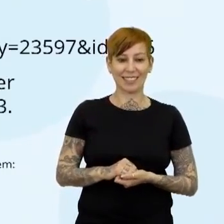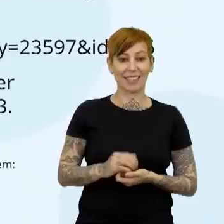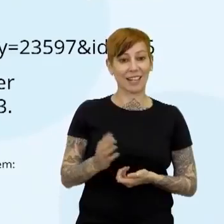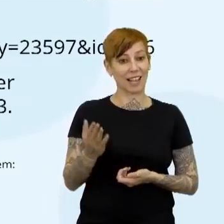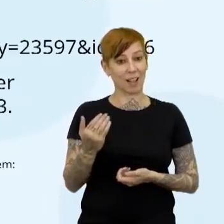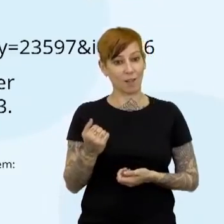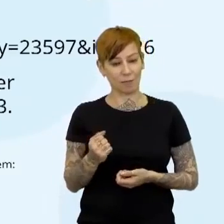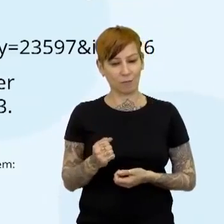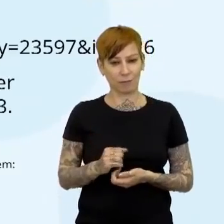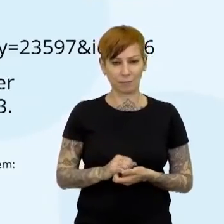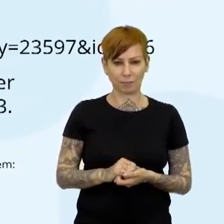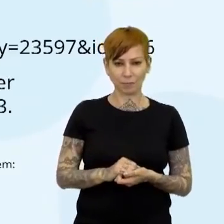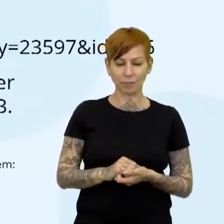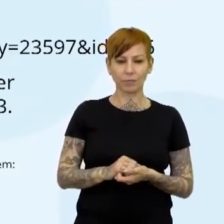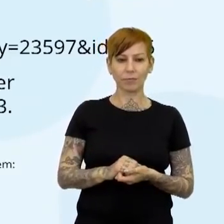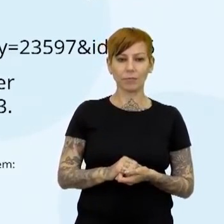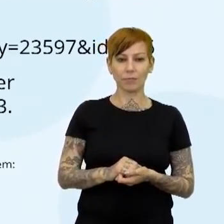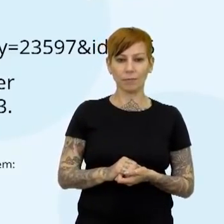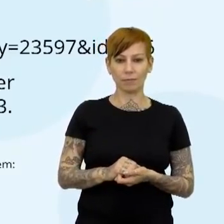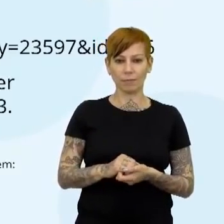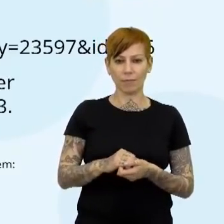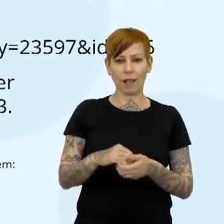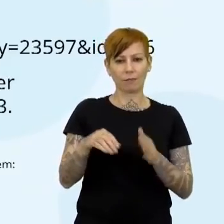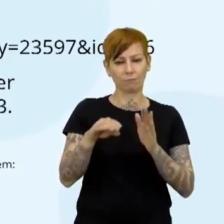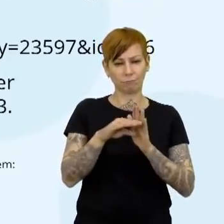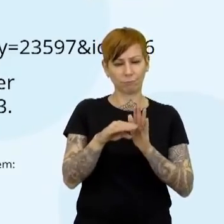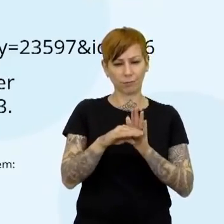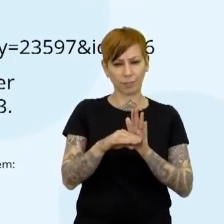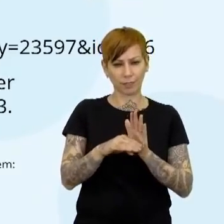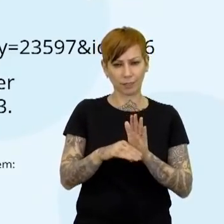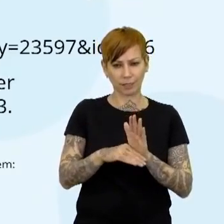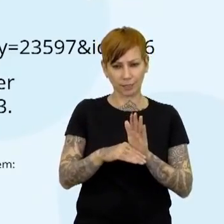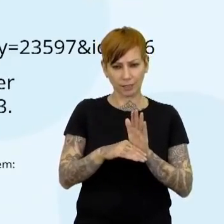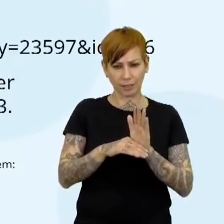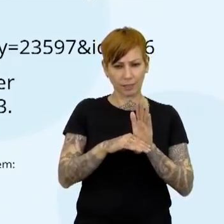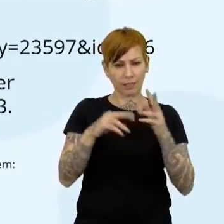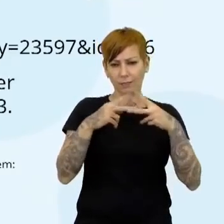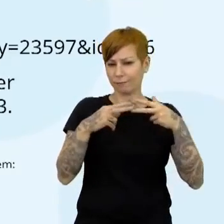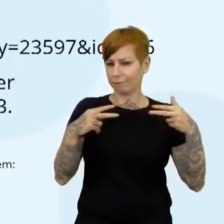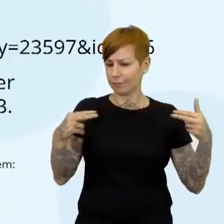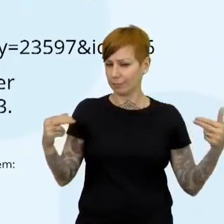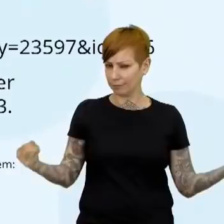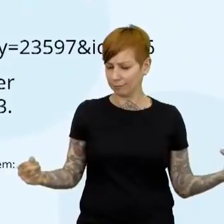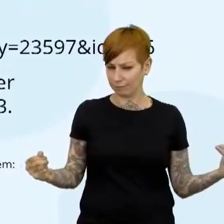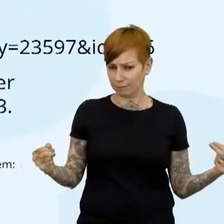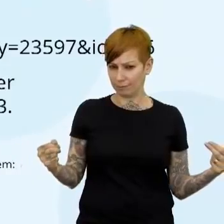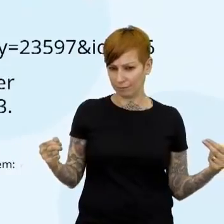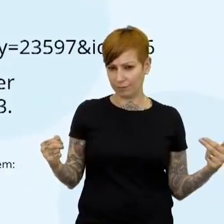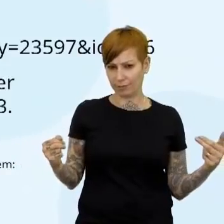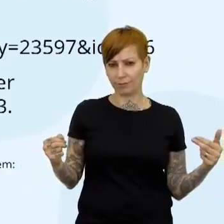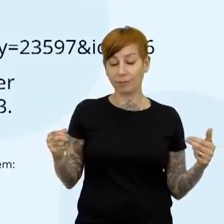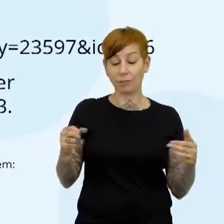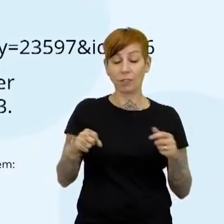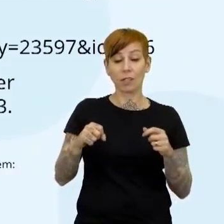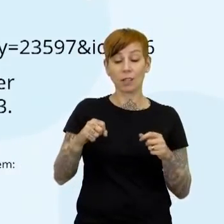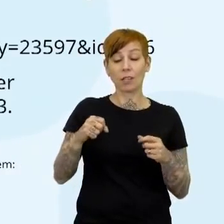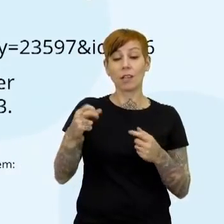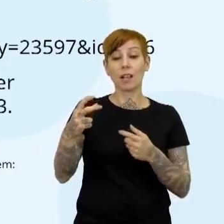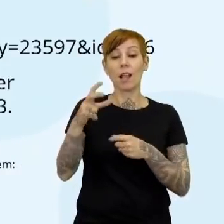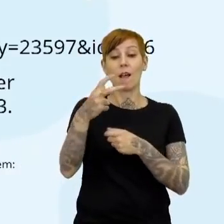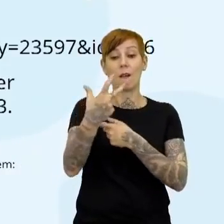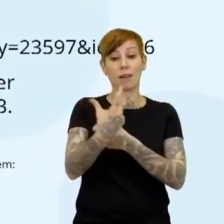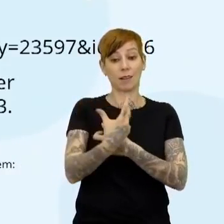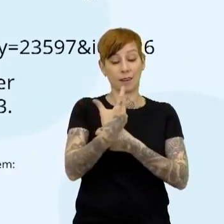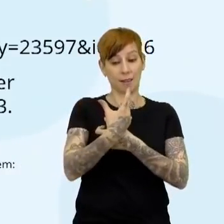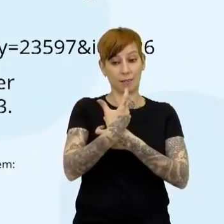é é o seguinte esta sequência de vocês ela é muito extenso então o que que eu fiz eu tive que gravar para